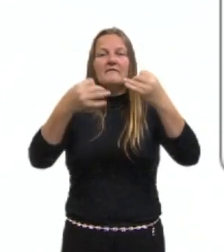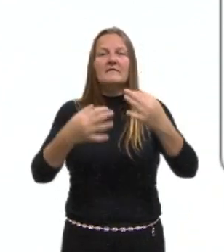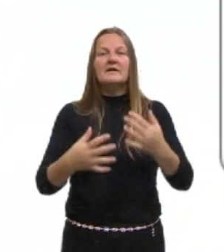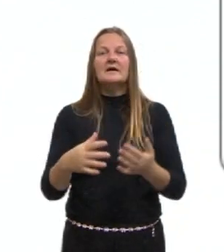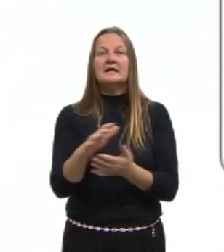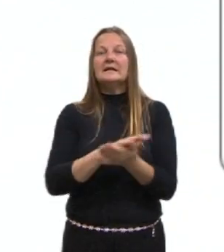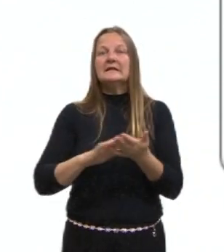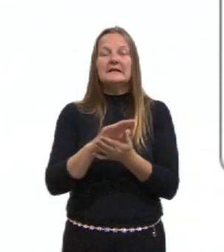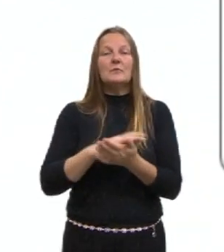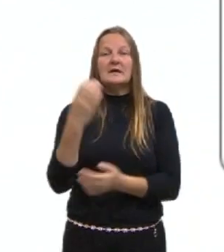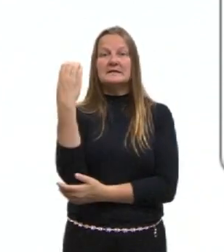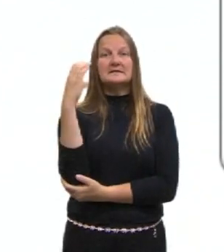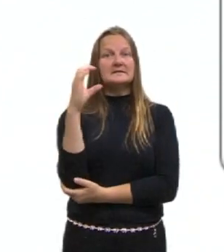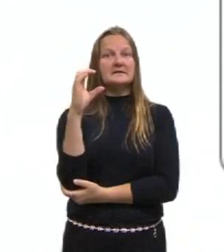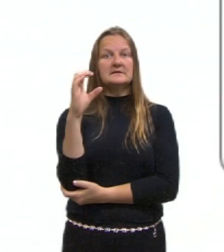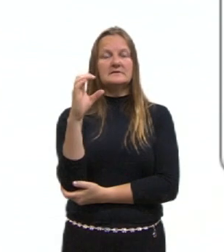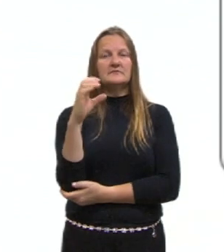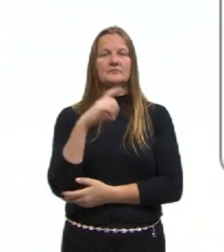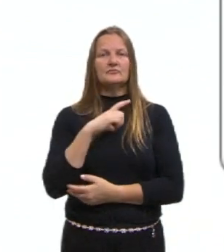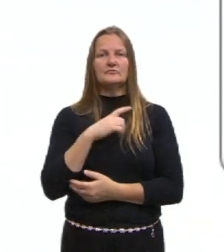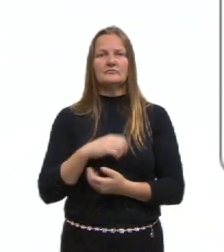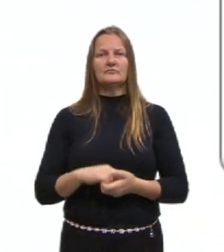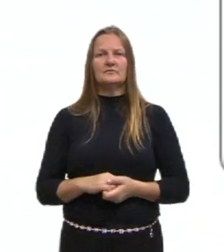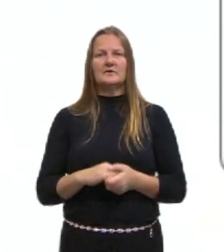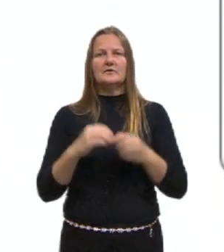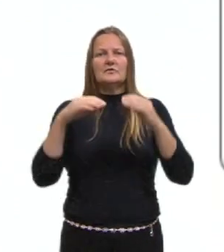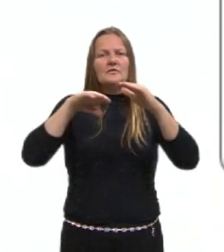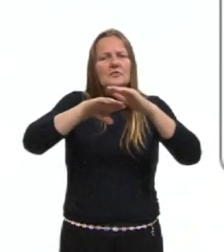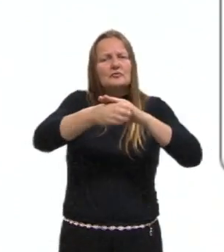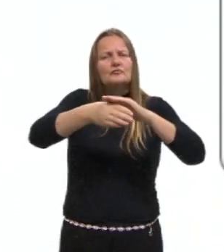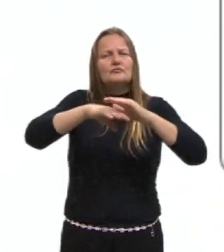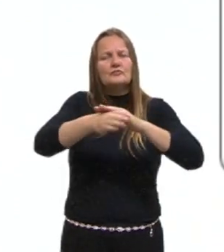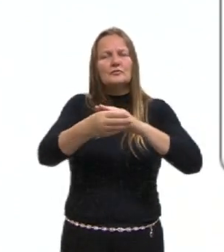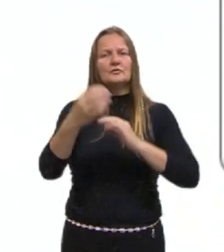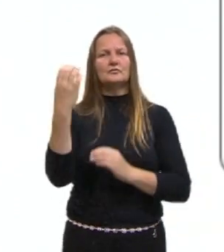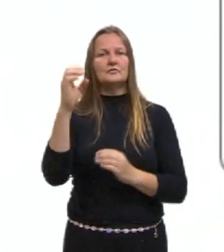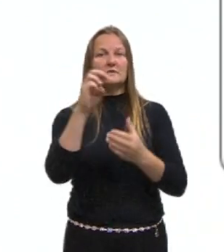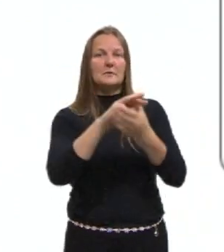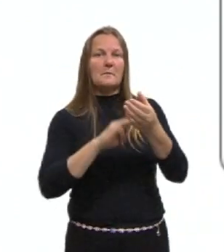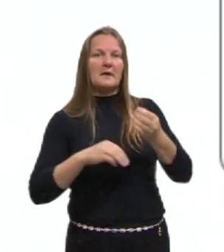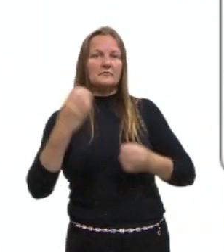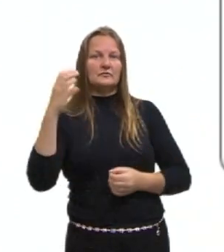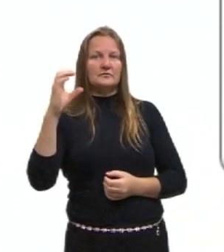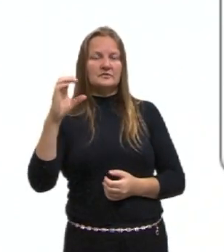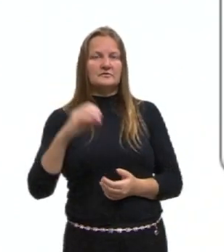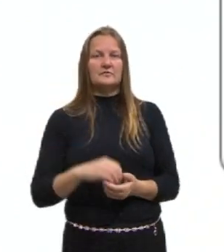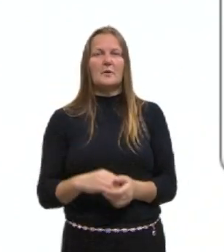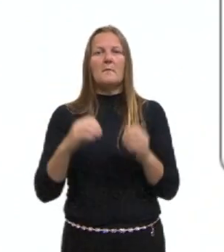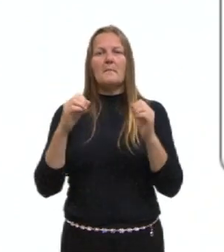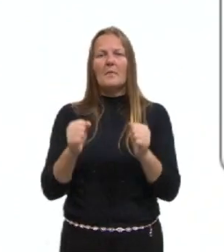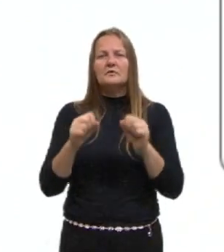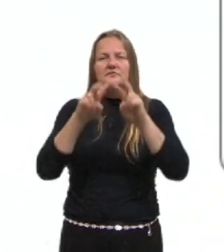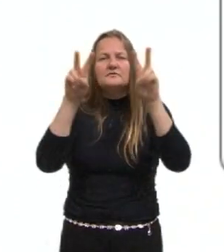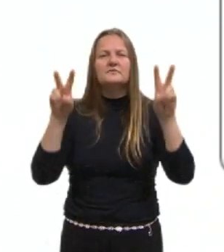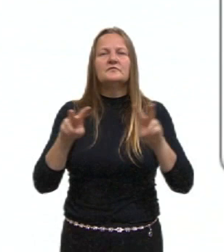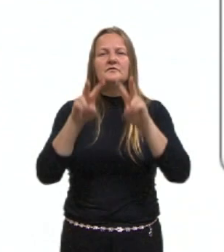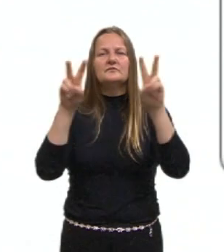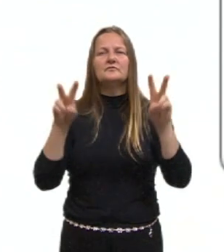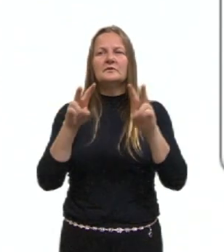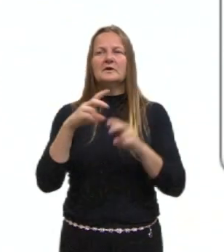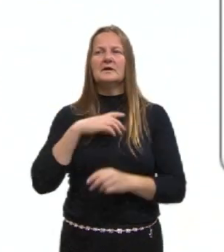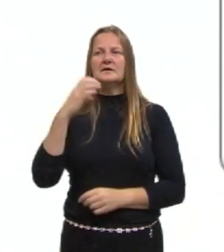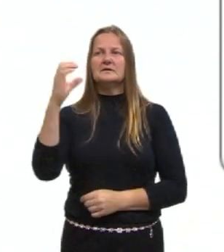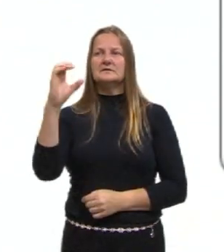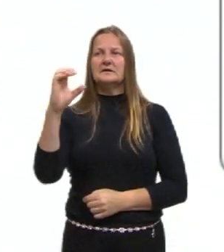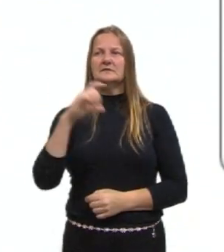não é científico, não está nos moldes, então, do nosso método científico. A gente pode visualizar, então, que a